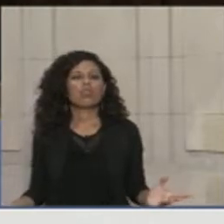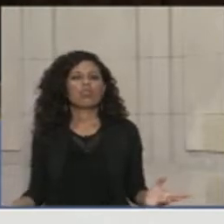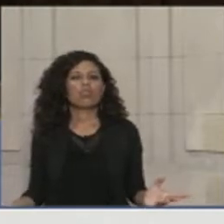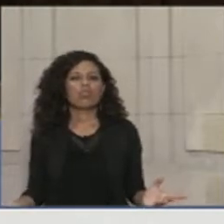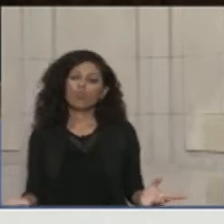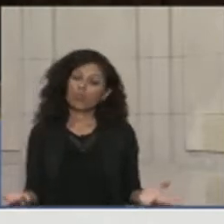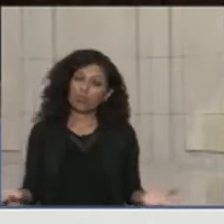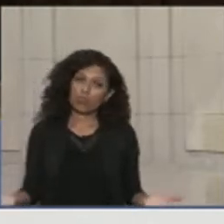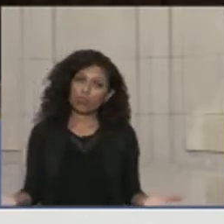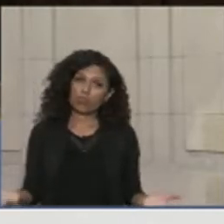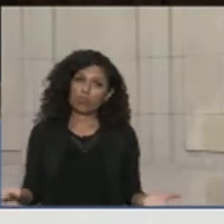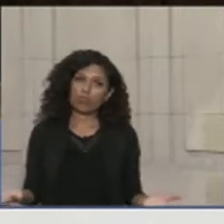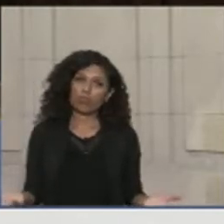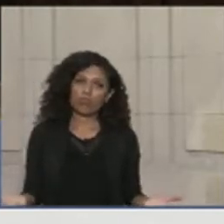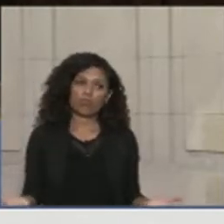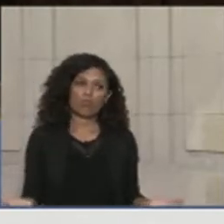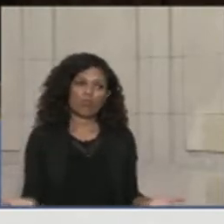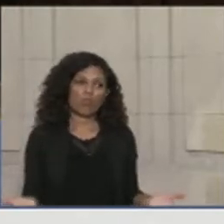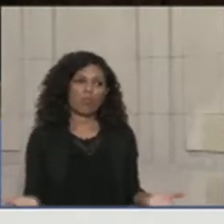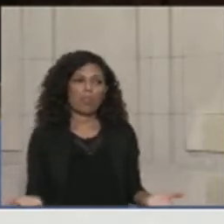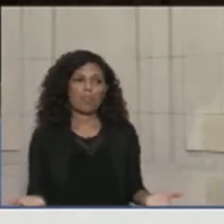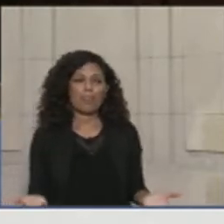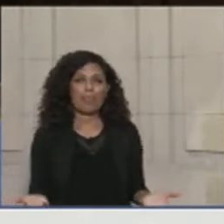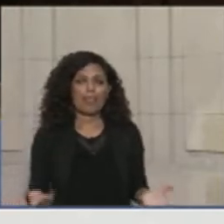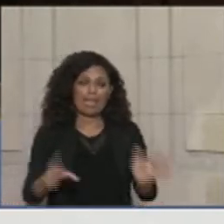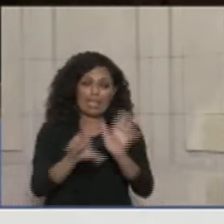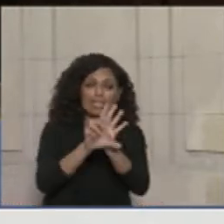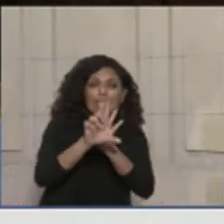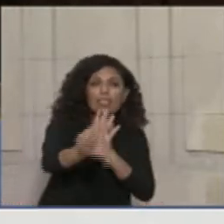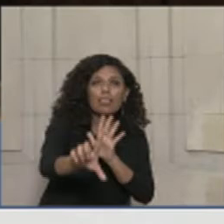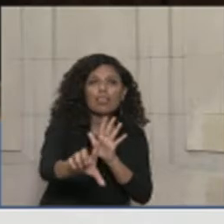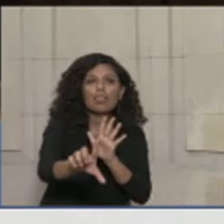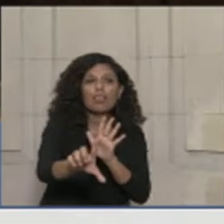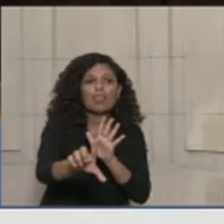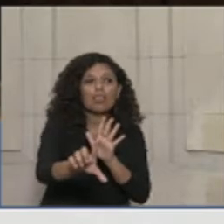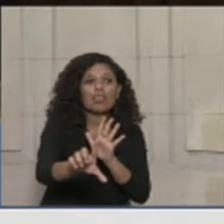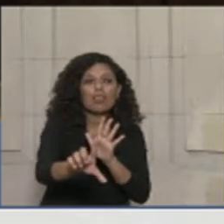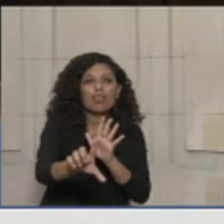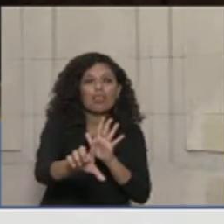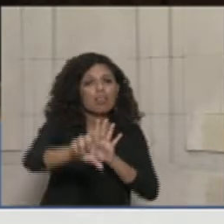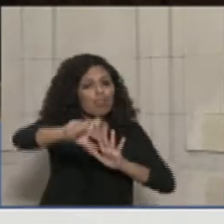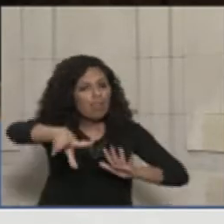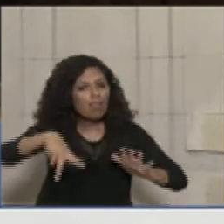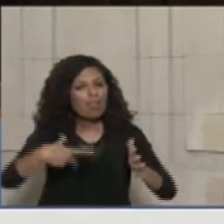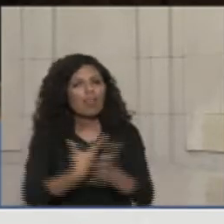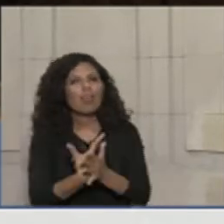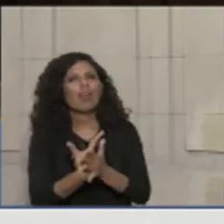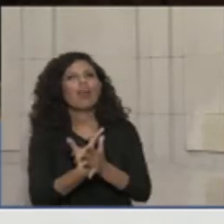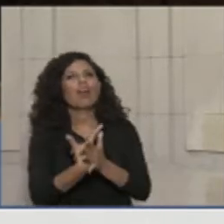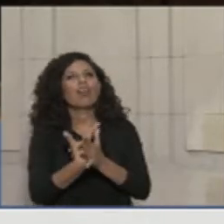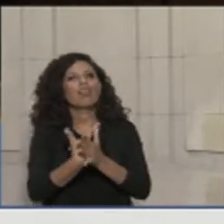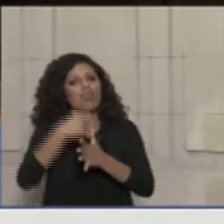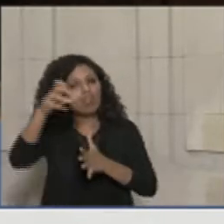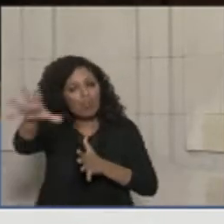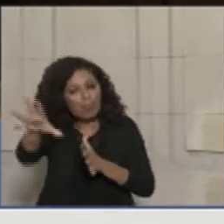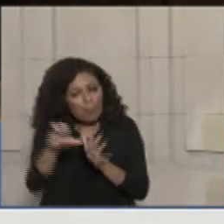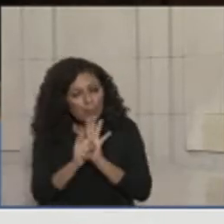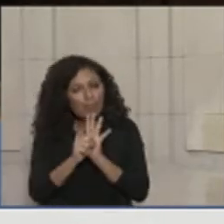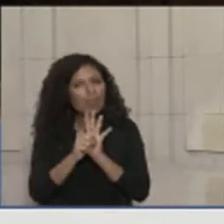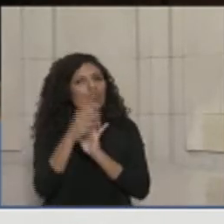E isso, na nossa legislação, é improbidade